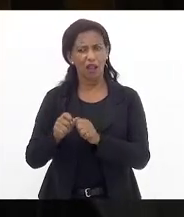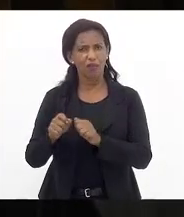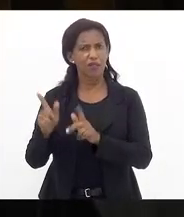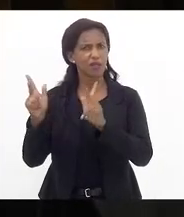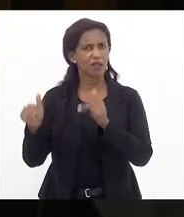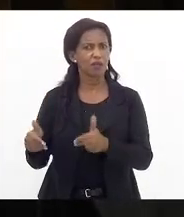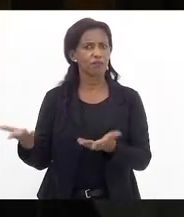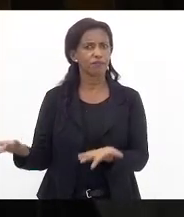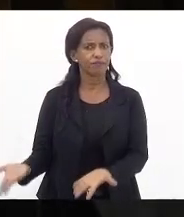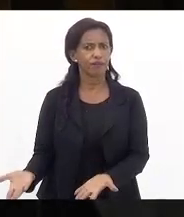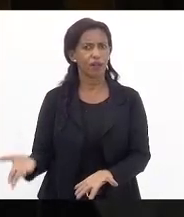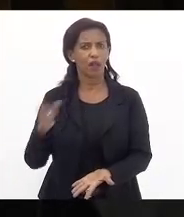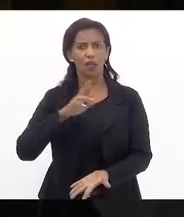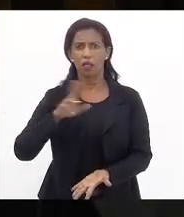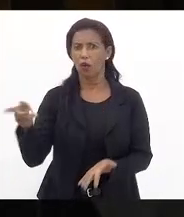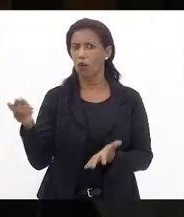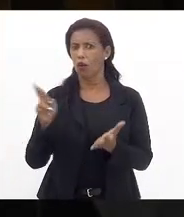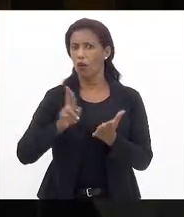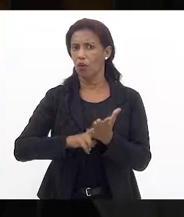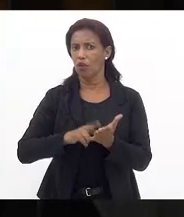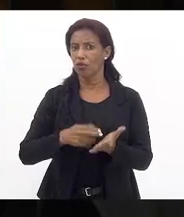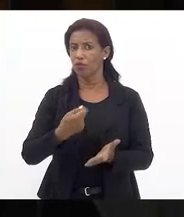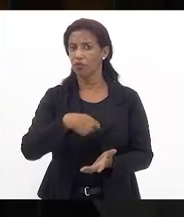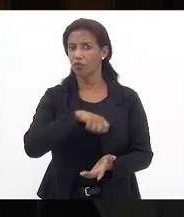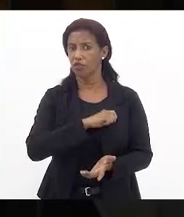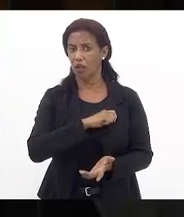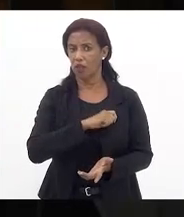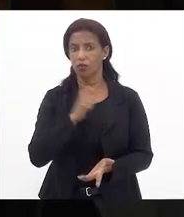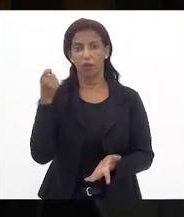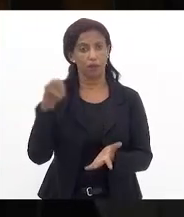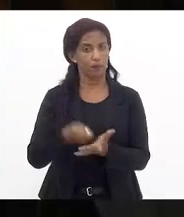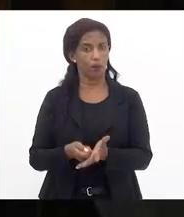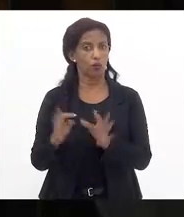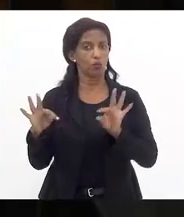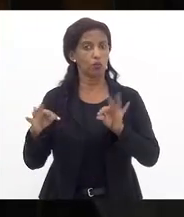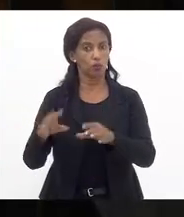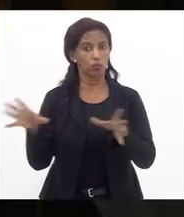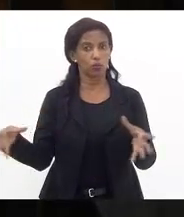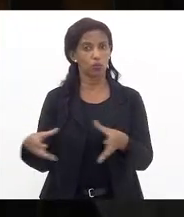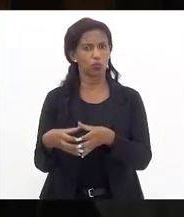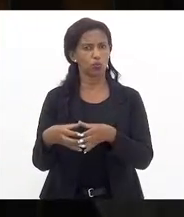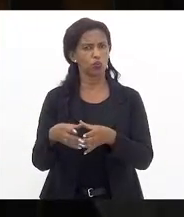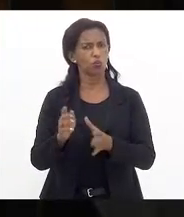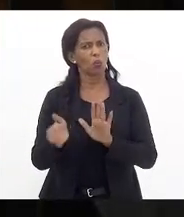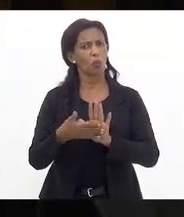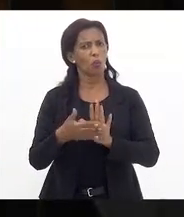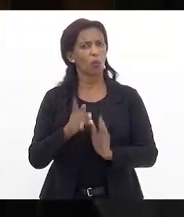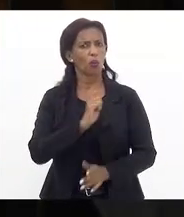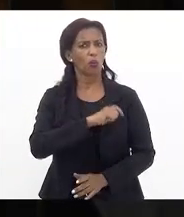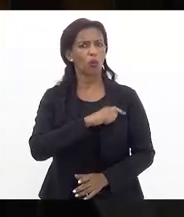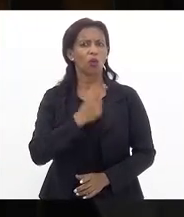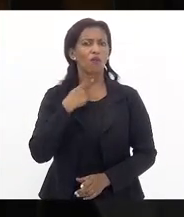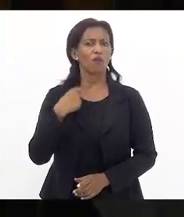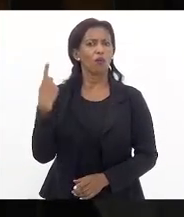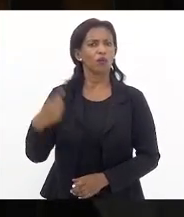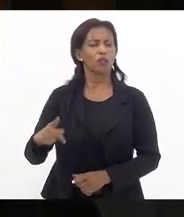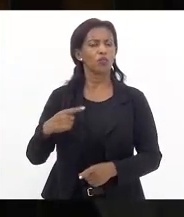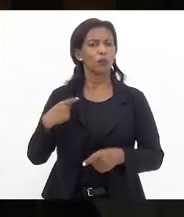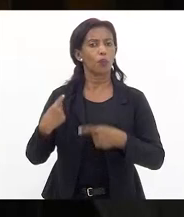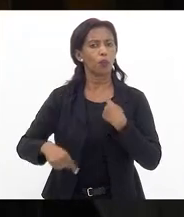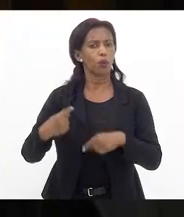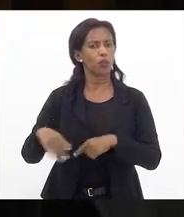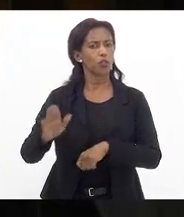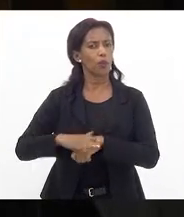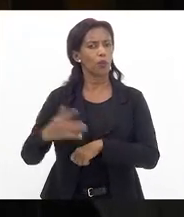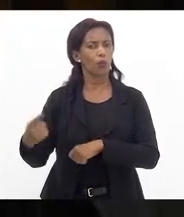fazendo. Não é o regime de recuperação fiscal que está impondo todo esse conjunto de maldades. É a vontade política do governador